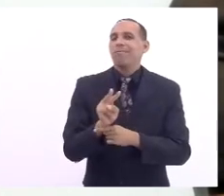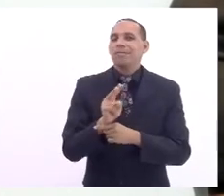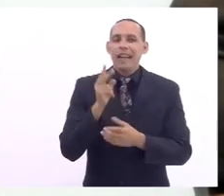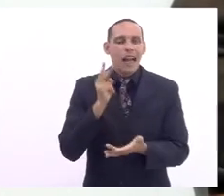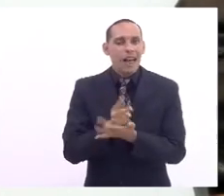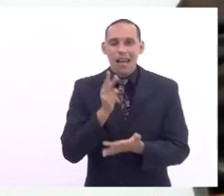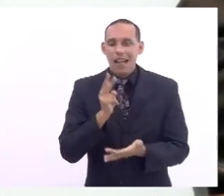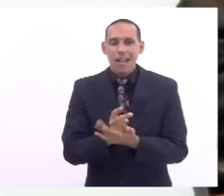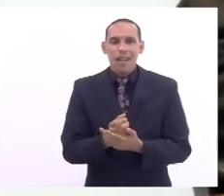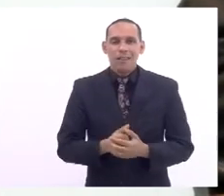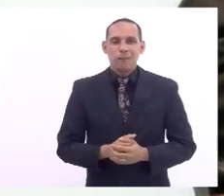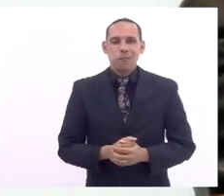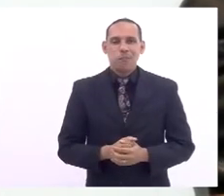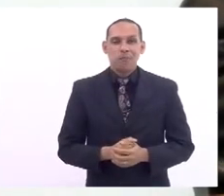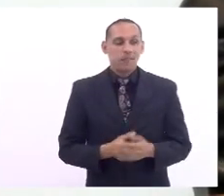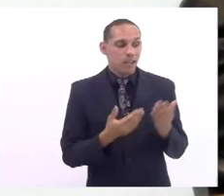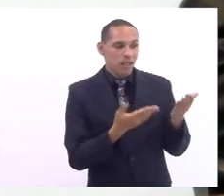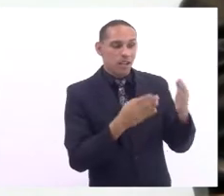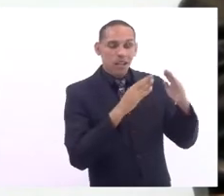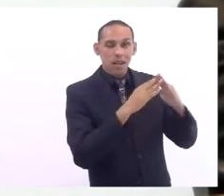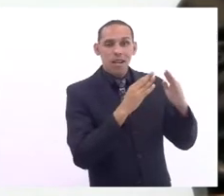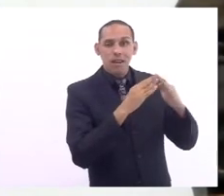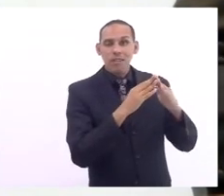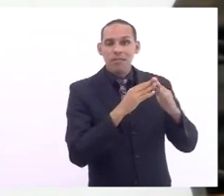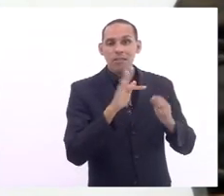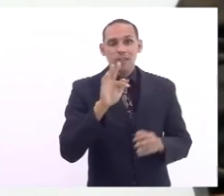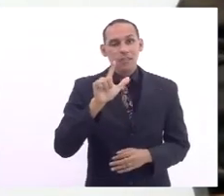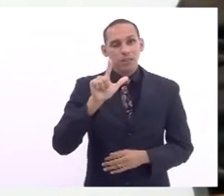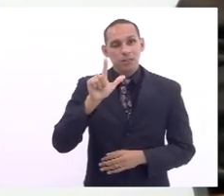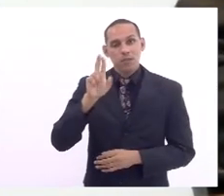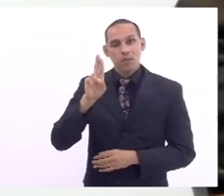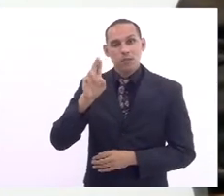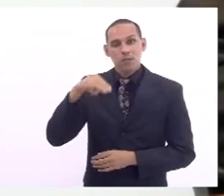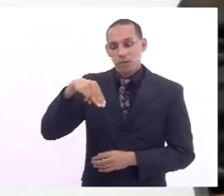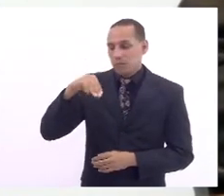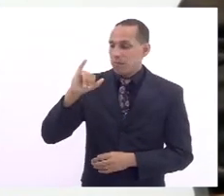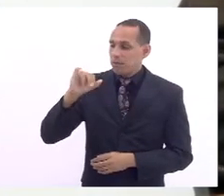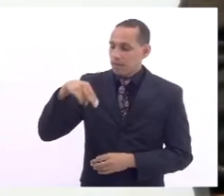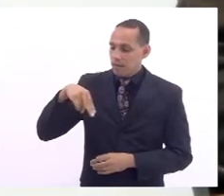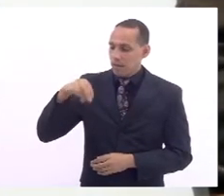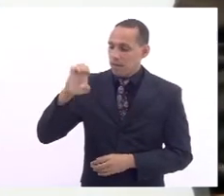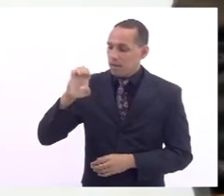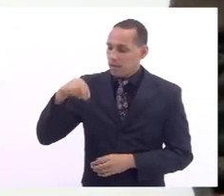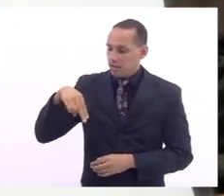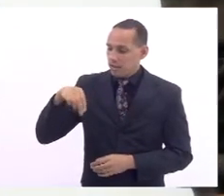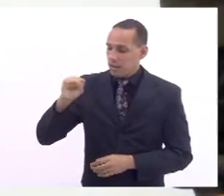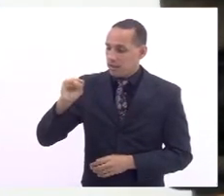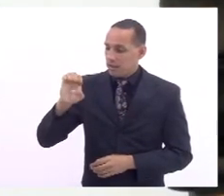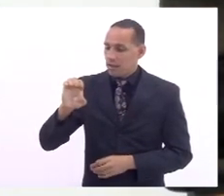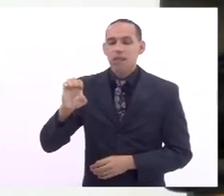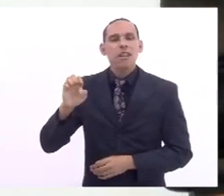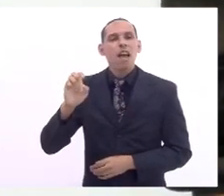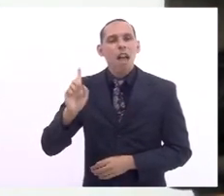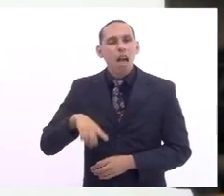no começo dessa como é que essa casa fornecer um espaço Popular eu acho que essa é uma dimensão importante